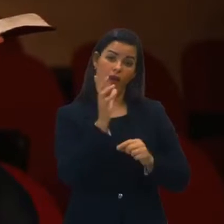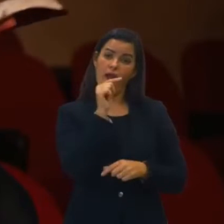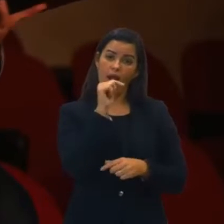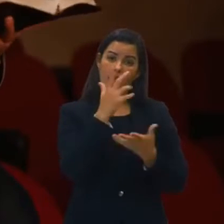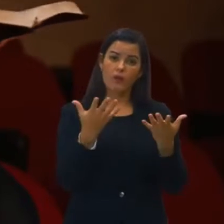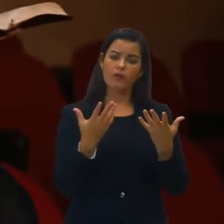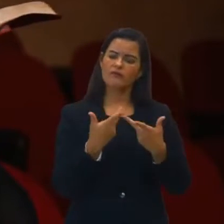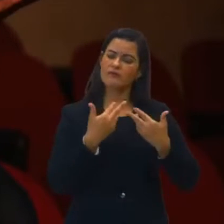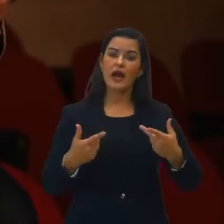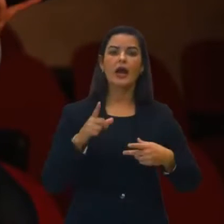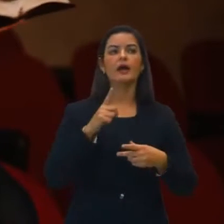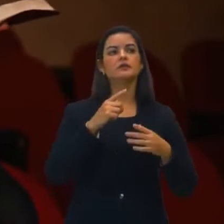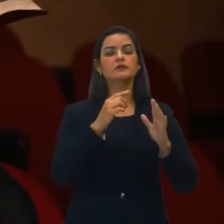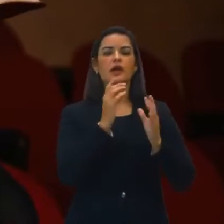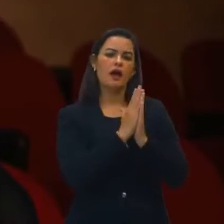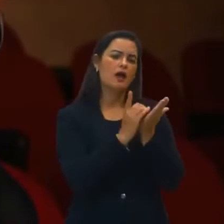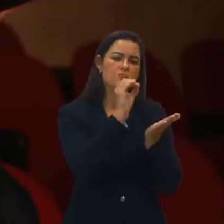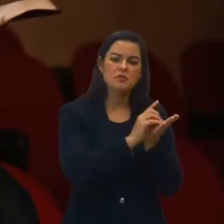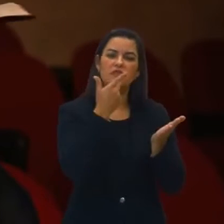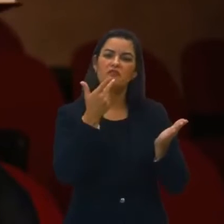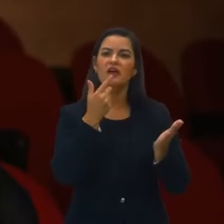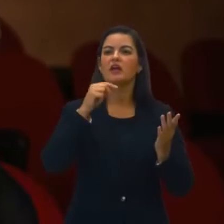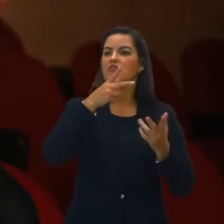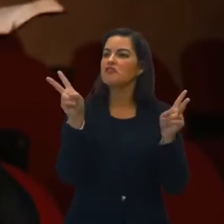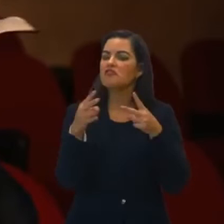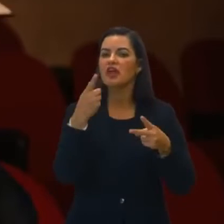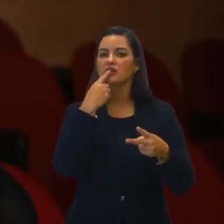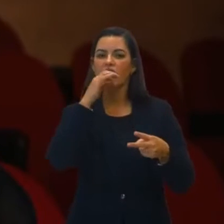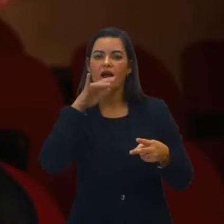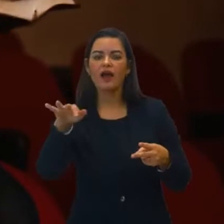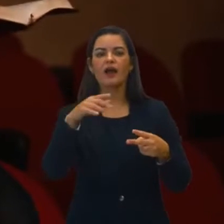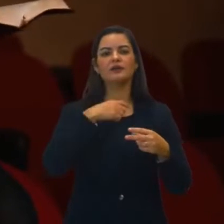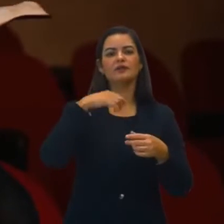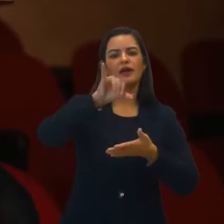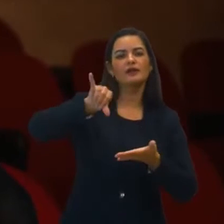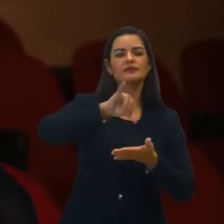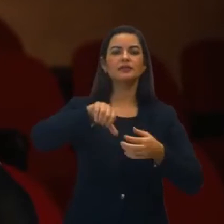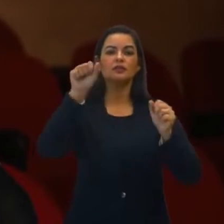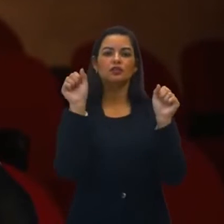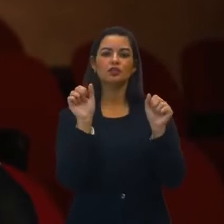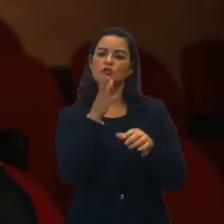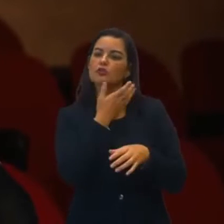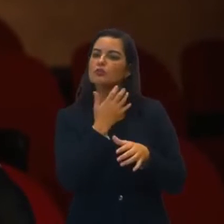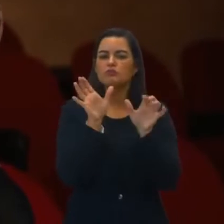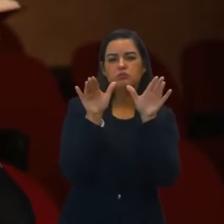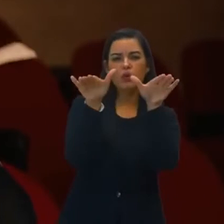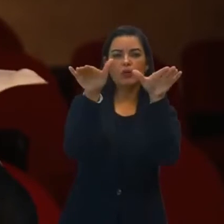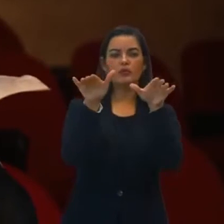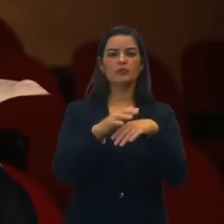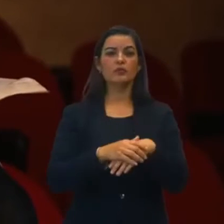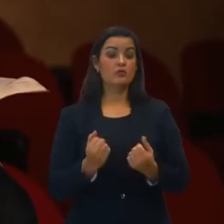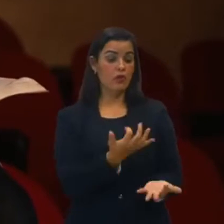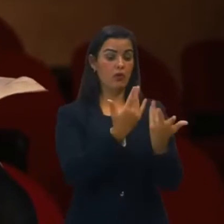Bíblia, como o vento, como o hálito, como o azeite, como a pomba, como o fogo. Mas aqui ele é